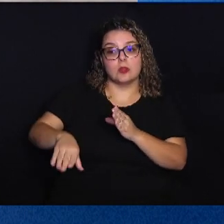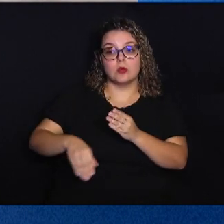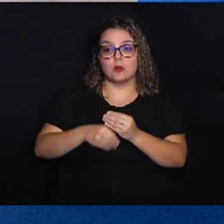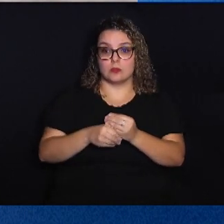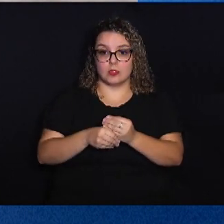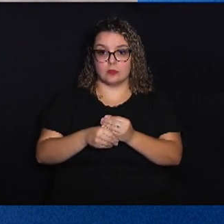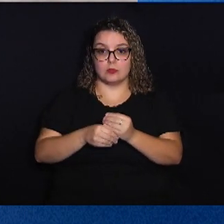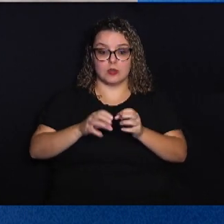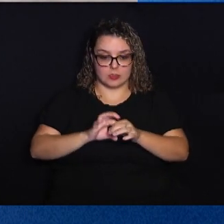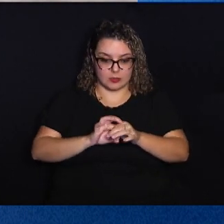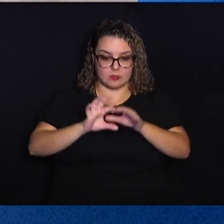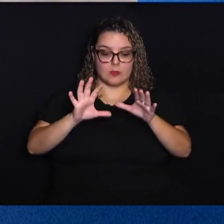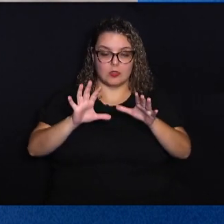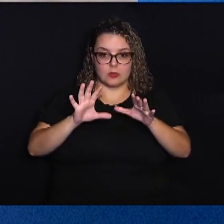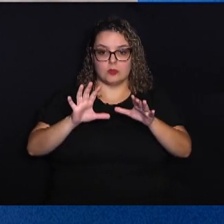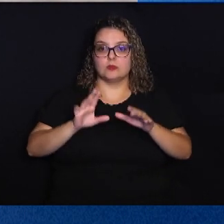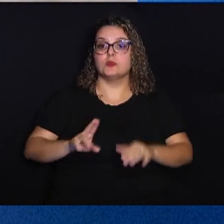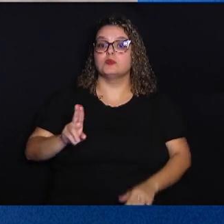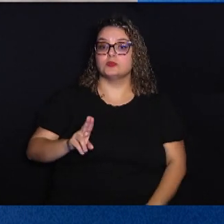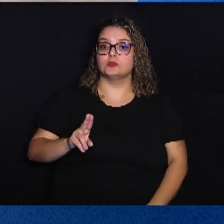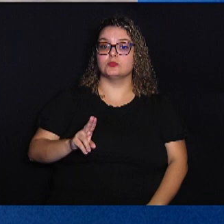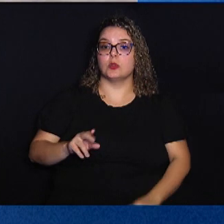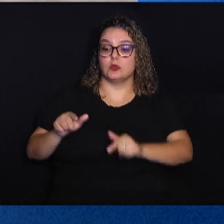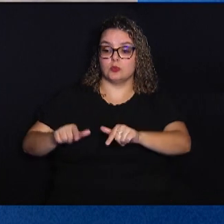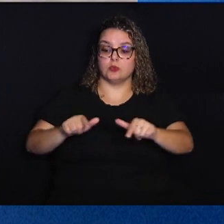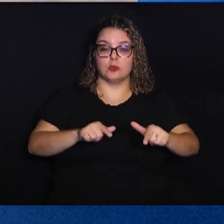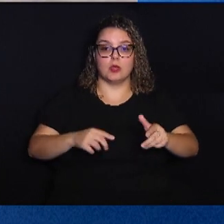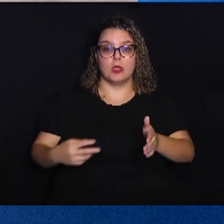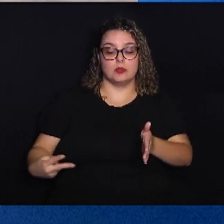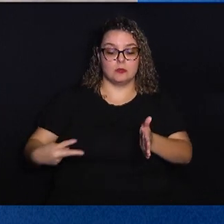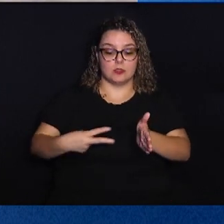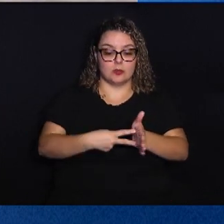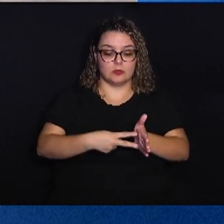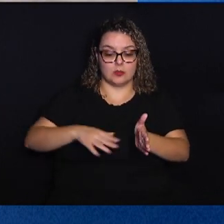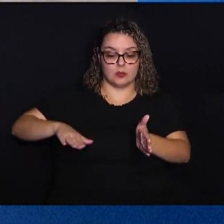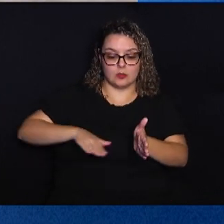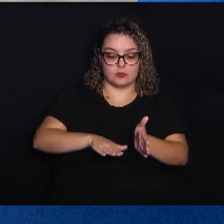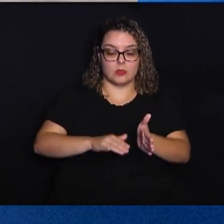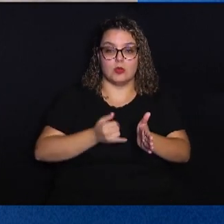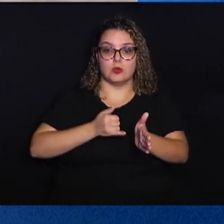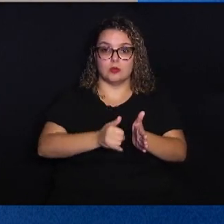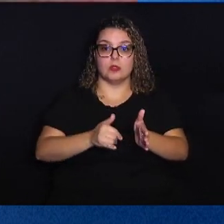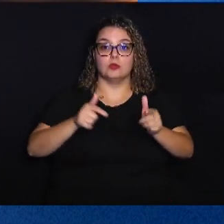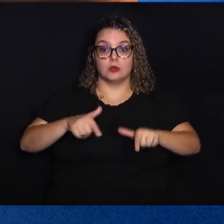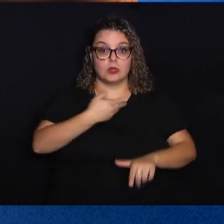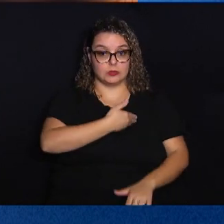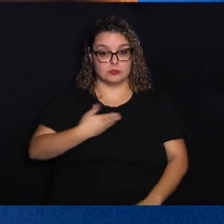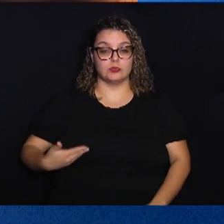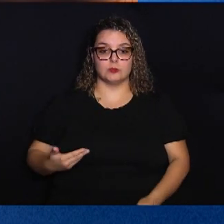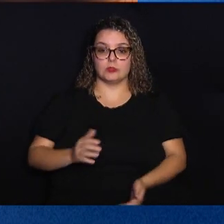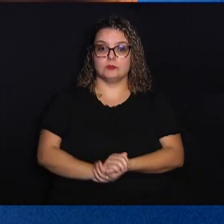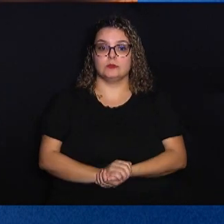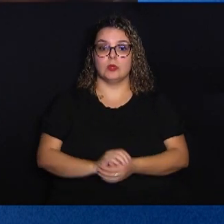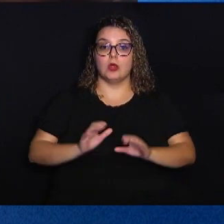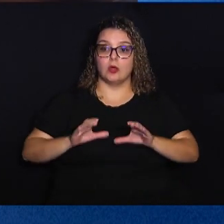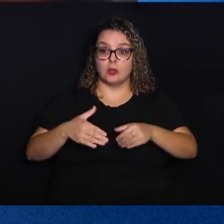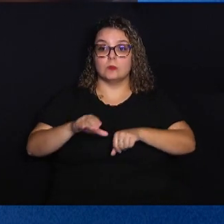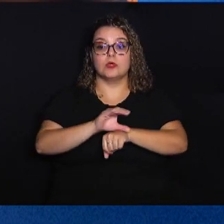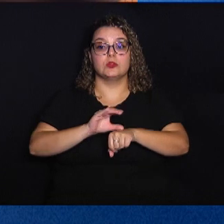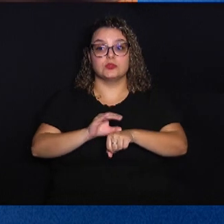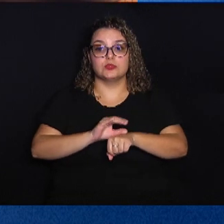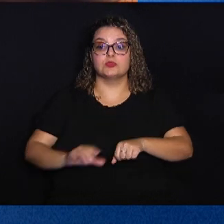que autoriza a instalação de pontos para recarga de veículos elétricos em locais públicos. Comissão de